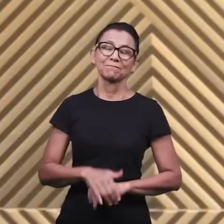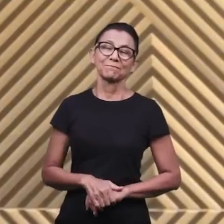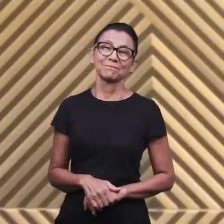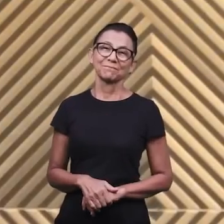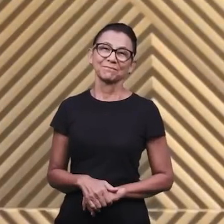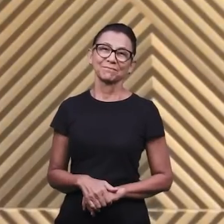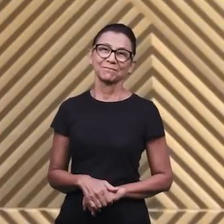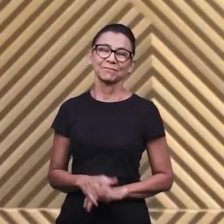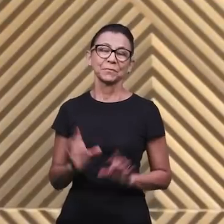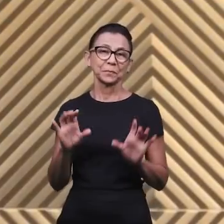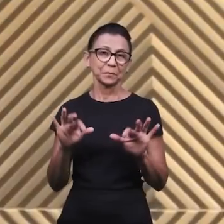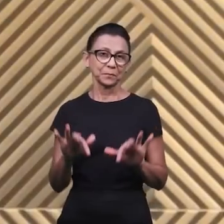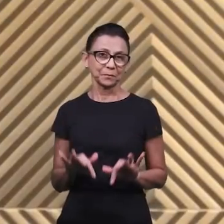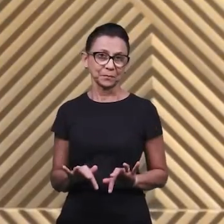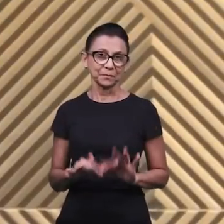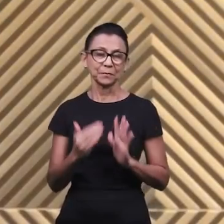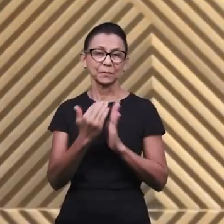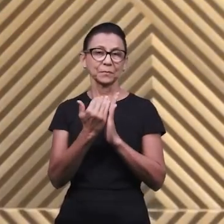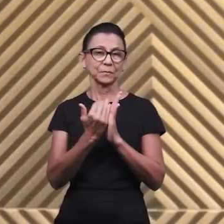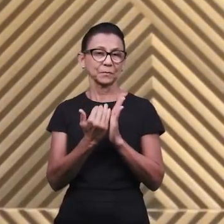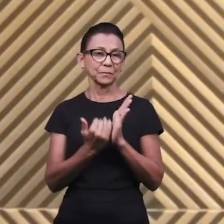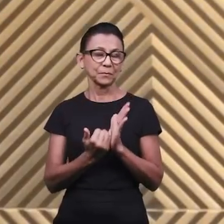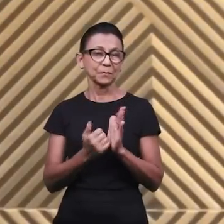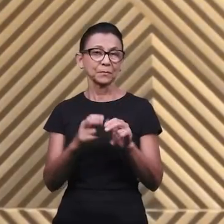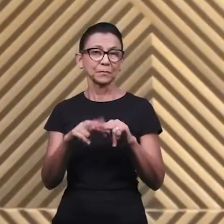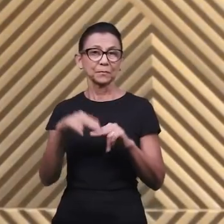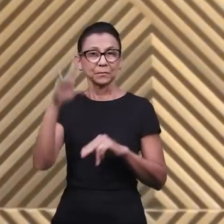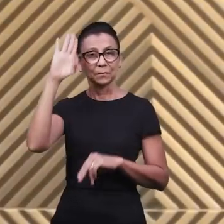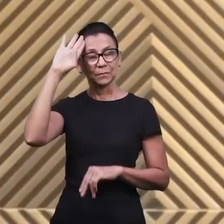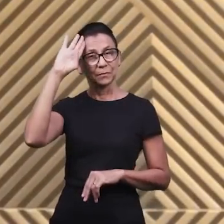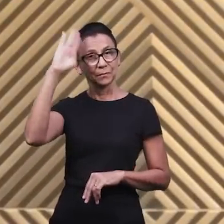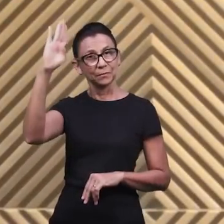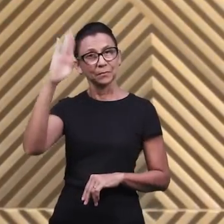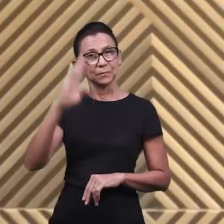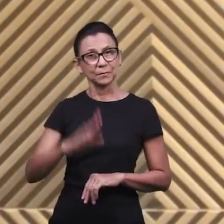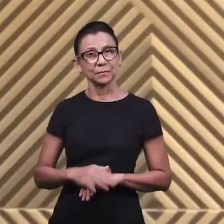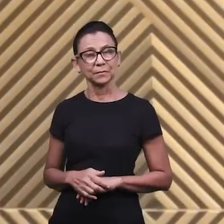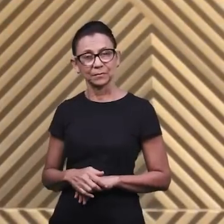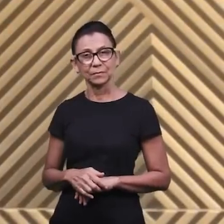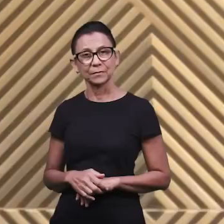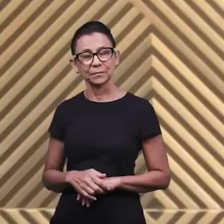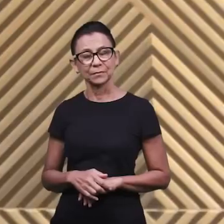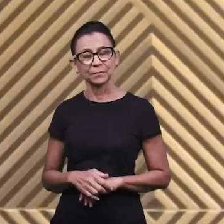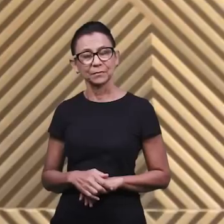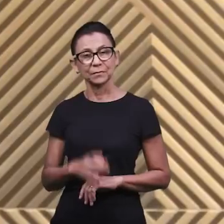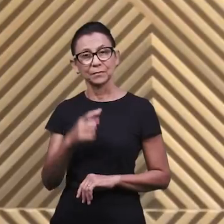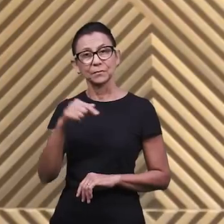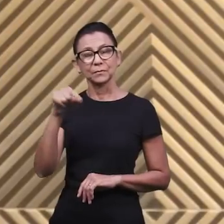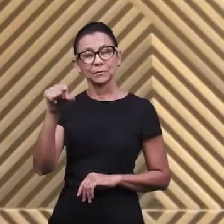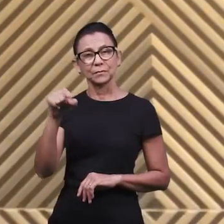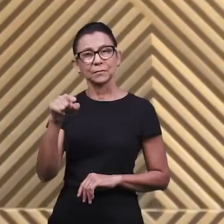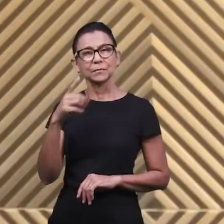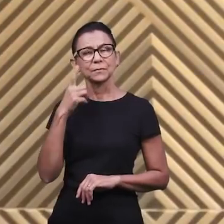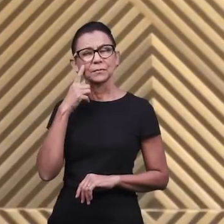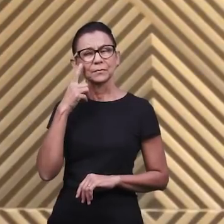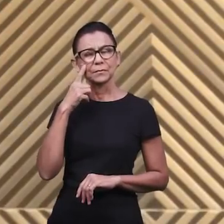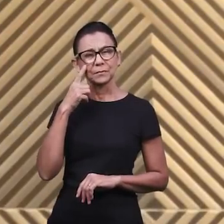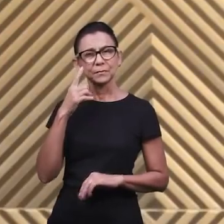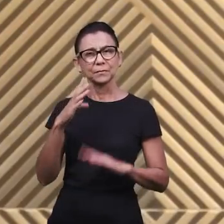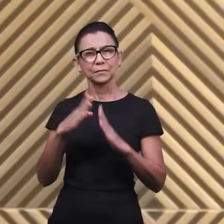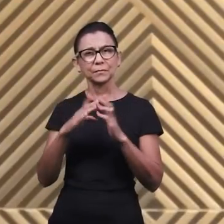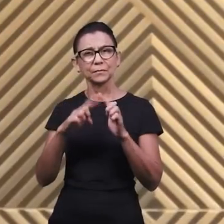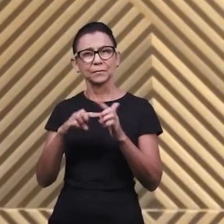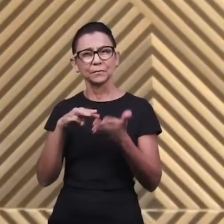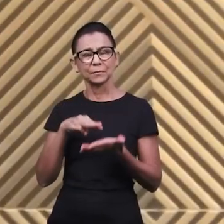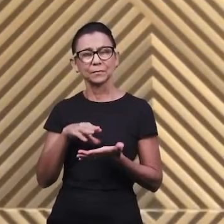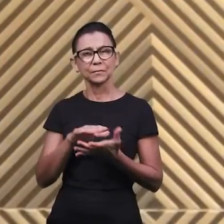final desta edição do Manaim News o motivo principal da minha ida até a igreja da Zeca Neto, que era conhecer o pequeno